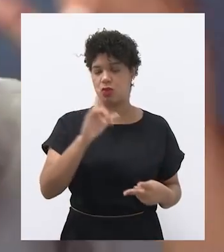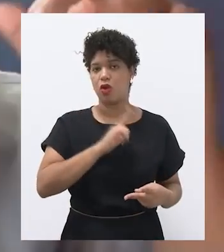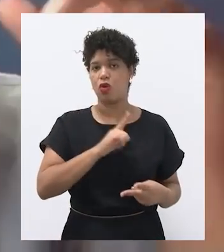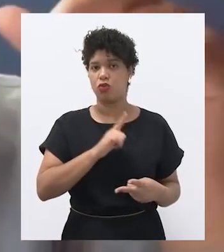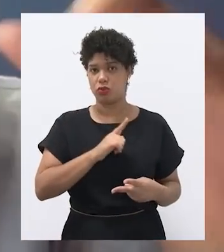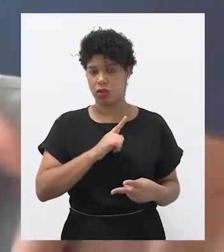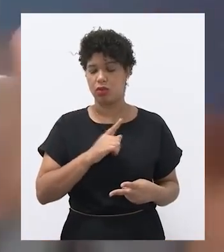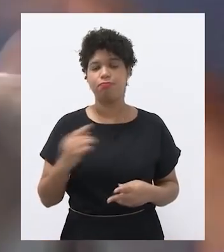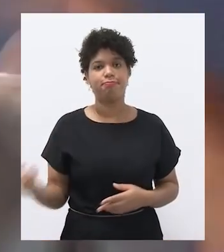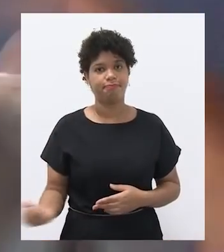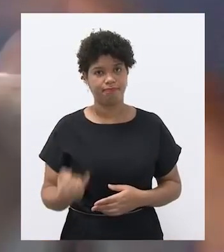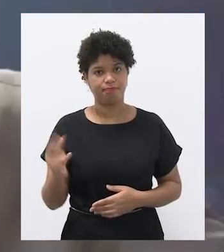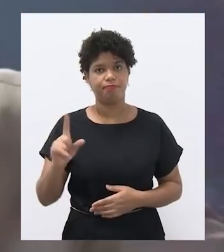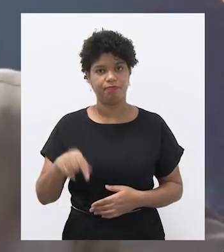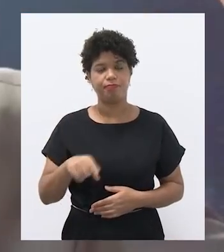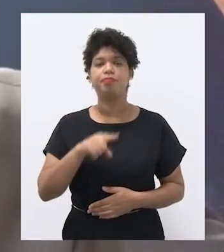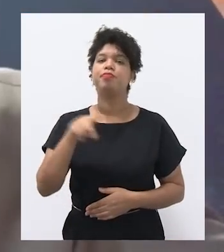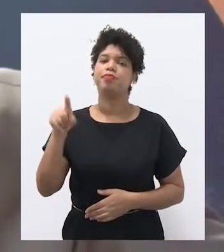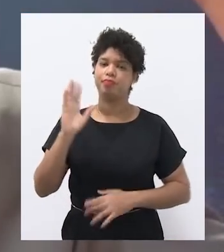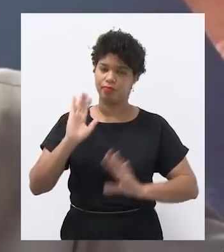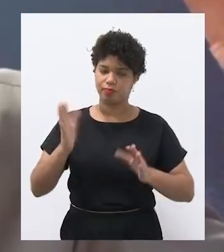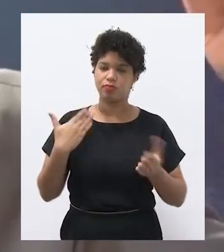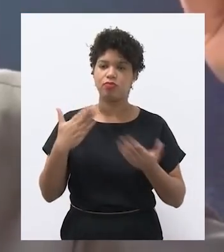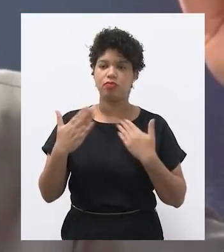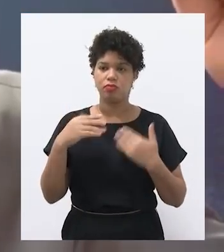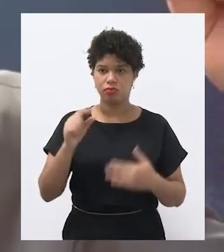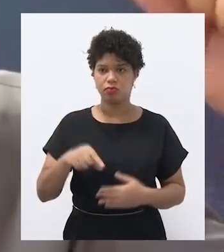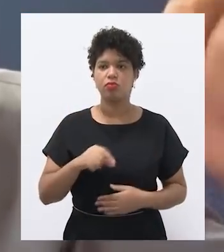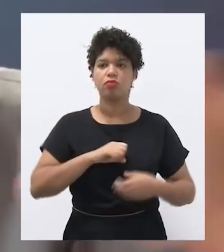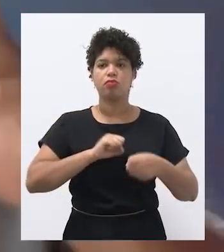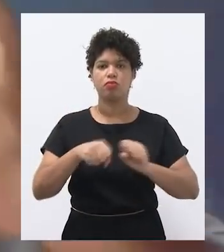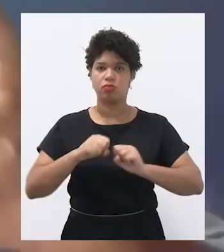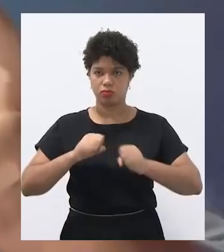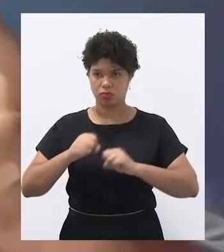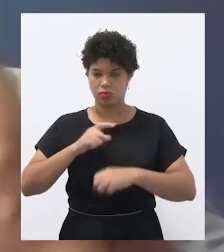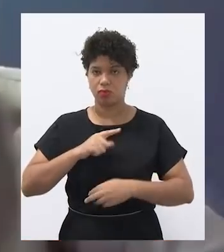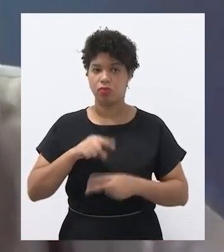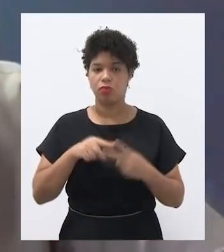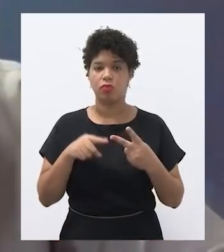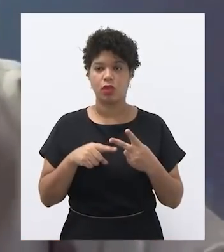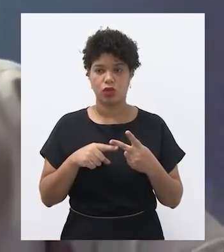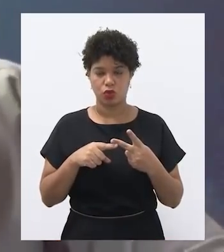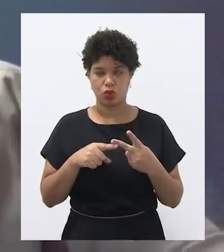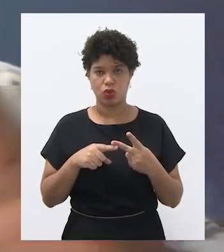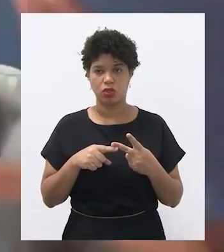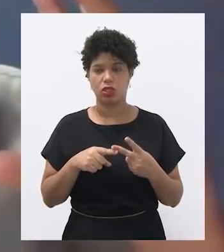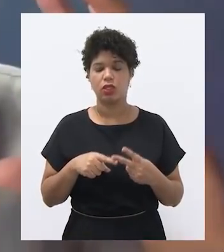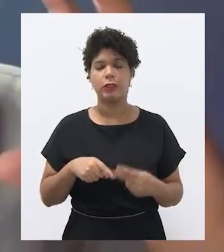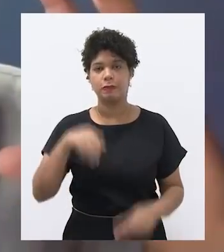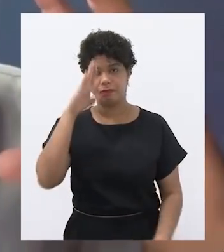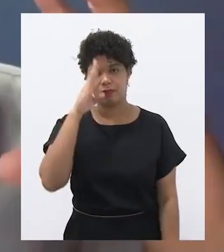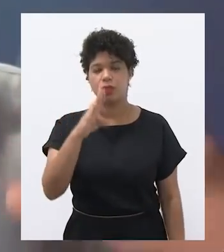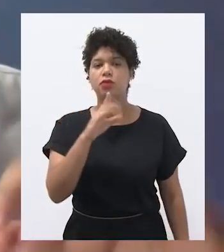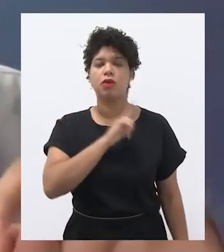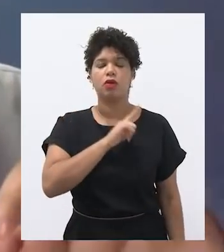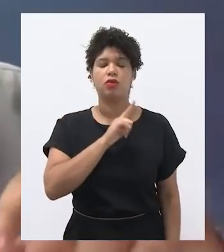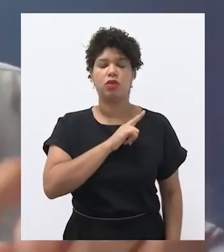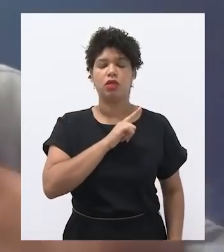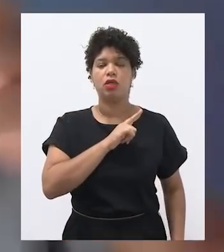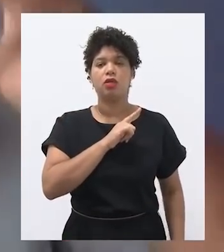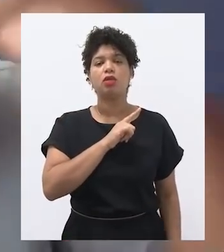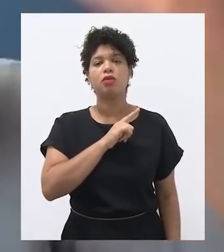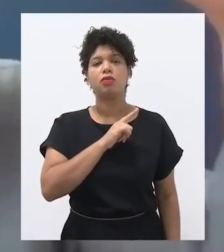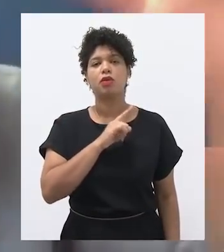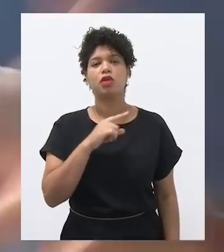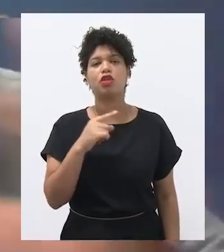são muito importantes, acho que vocês já devem ter discutido isso também aqui nessas formações, e que são duas ferramentas que a gente...